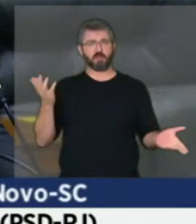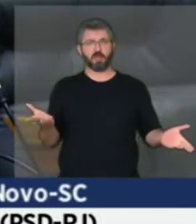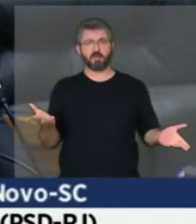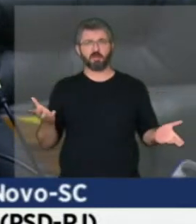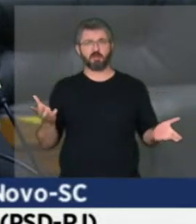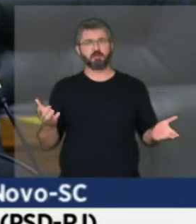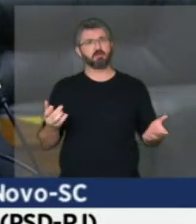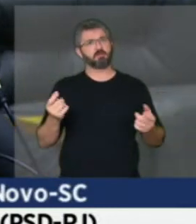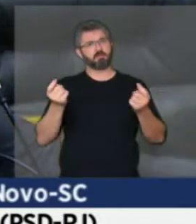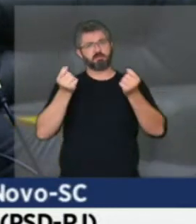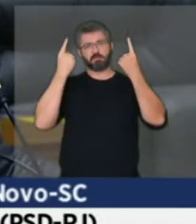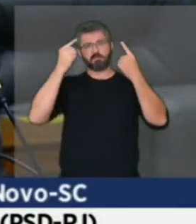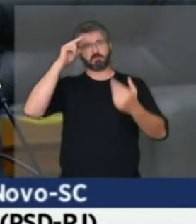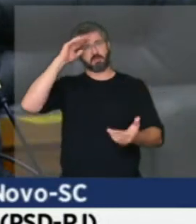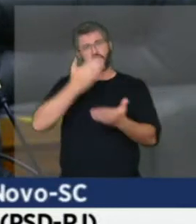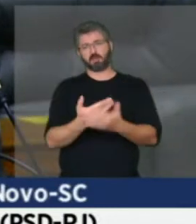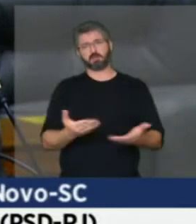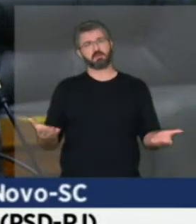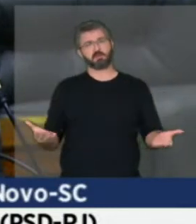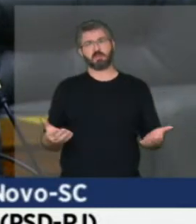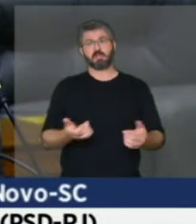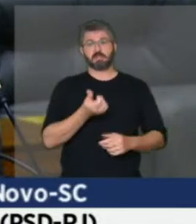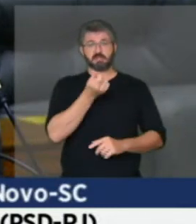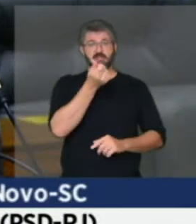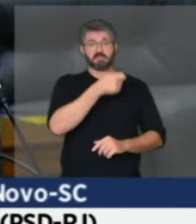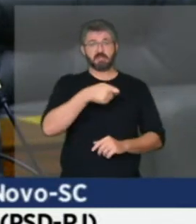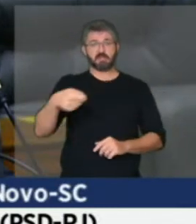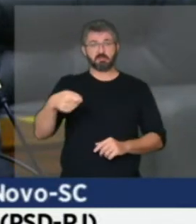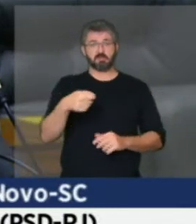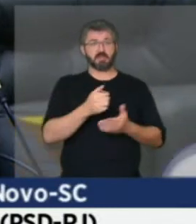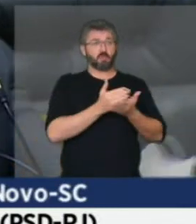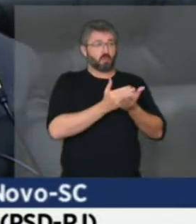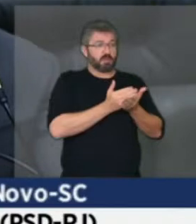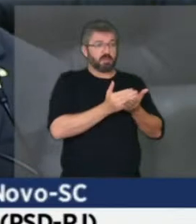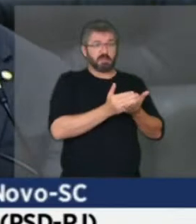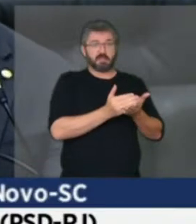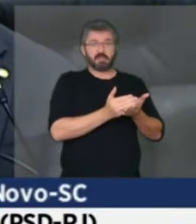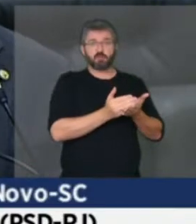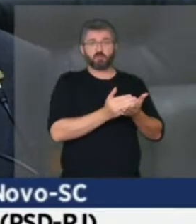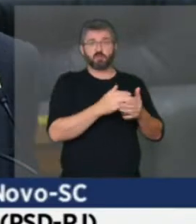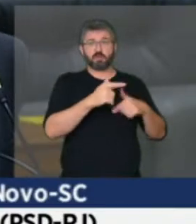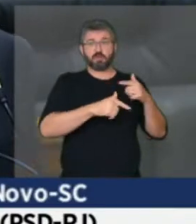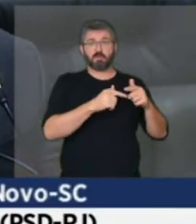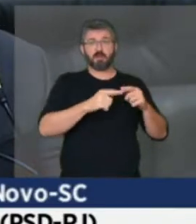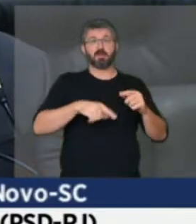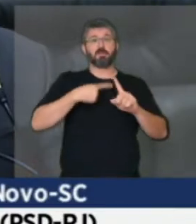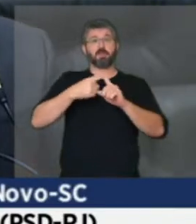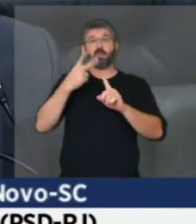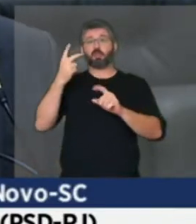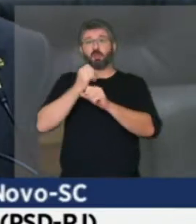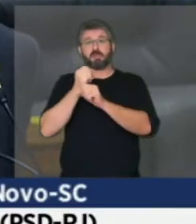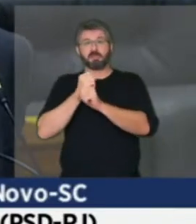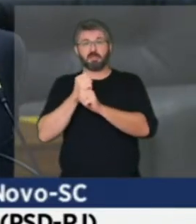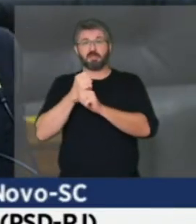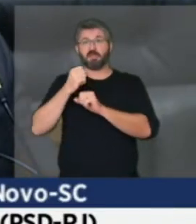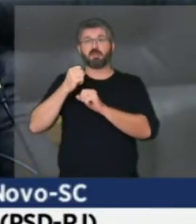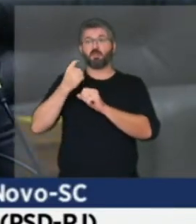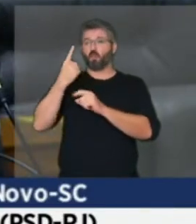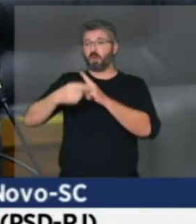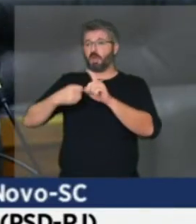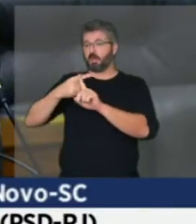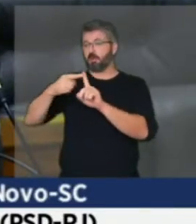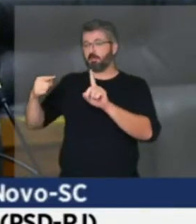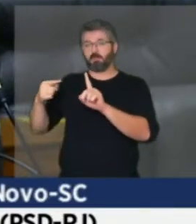fatos ocorreram em torno de 6 meses do início do mandato, passaram-se mais 2 anos, mais 1 ano e meio, acabou o mandato,